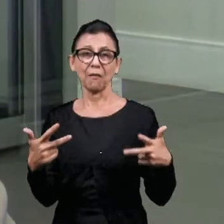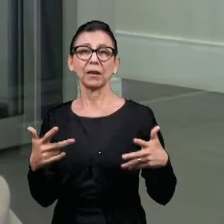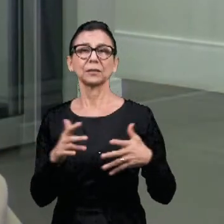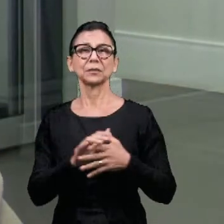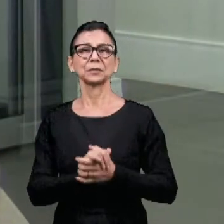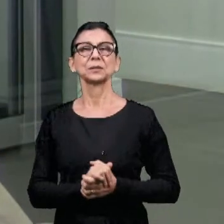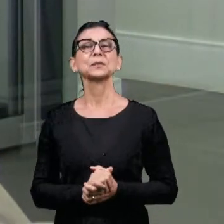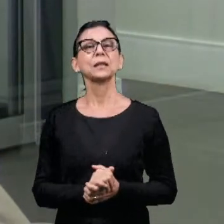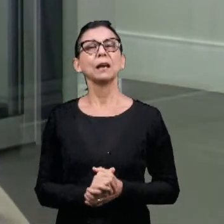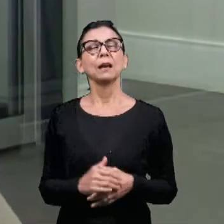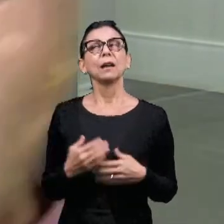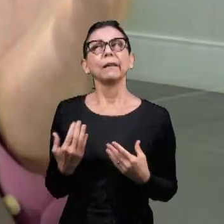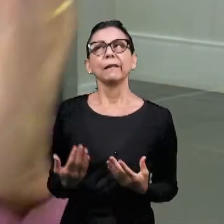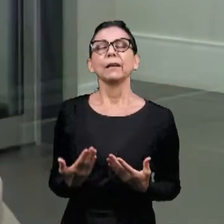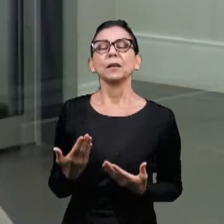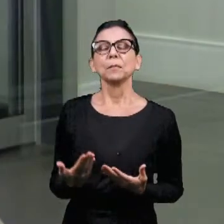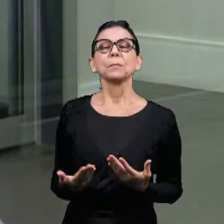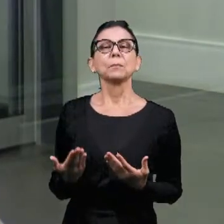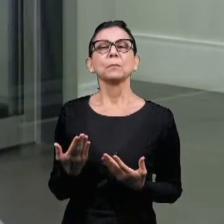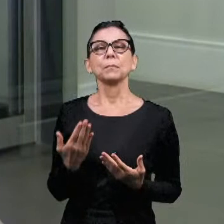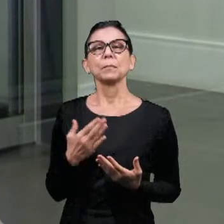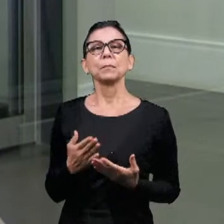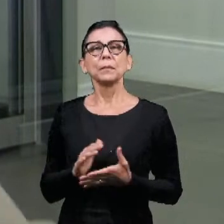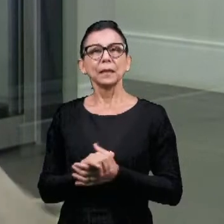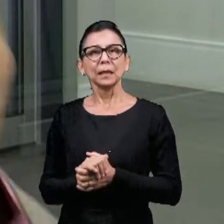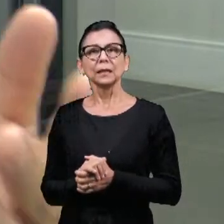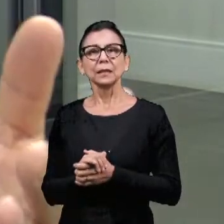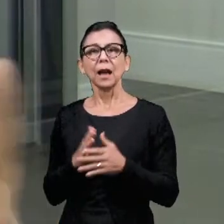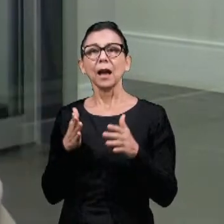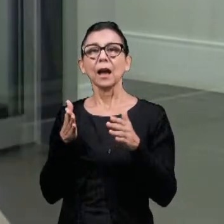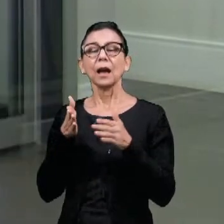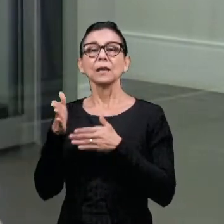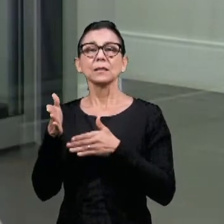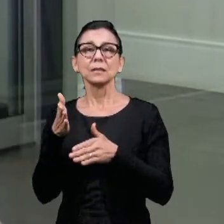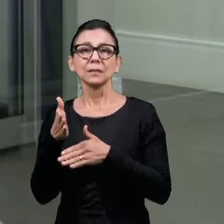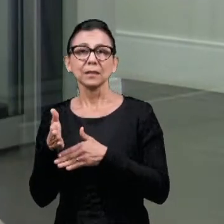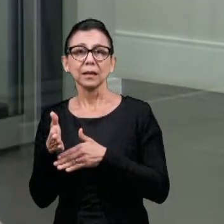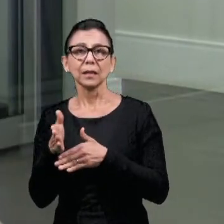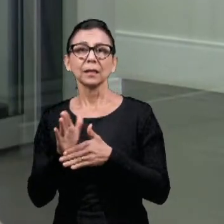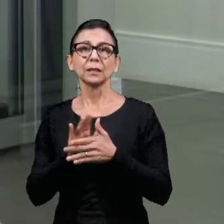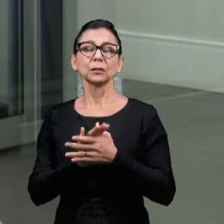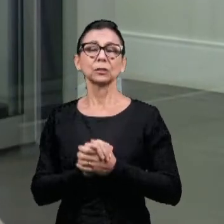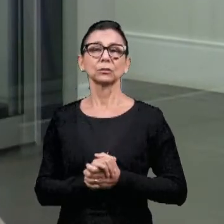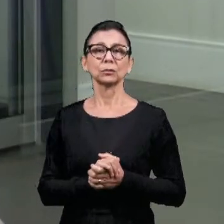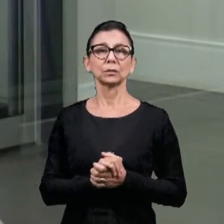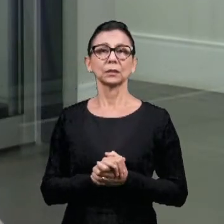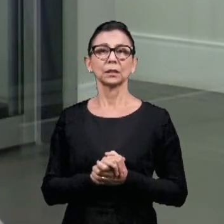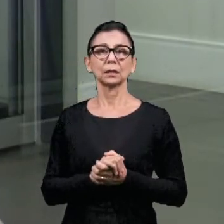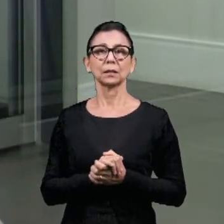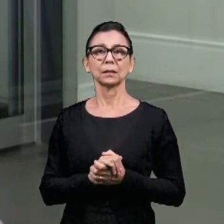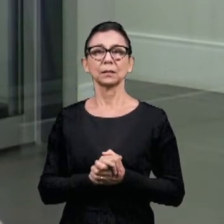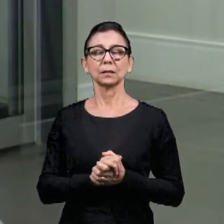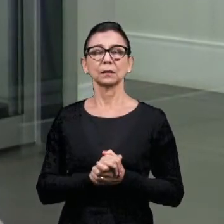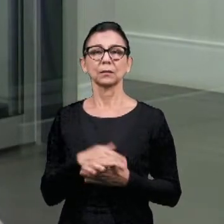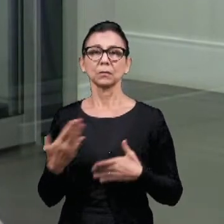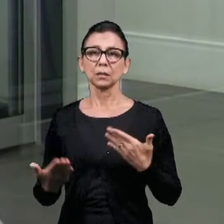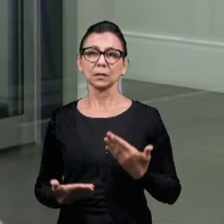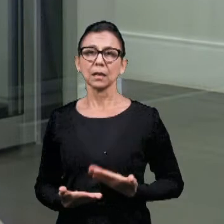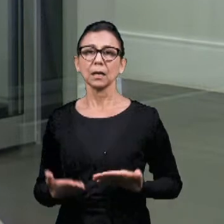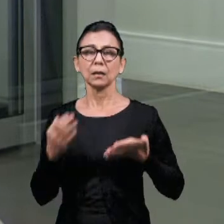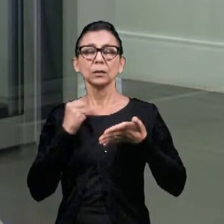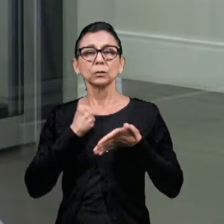para chegar até os irmãos, socorrer idosos, mas assim,